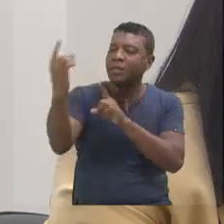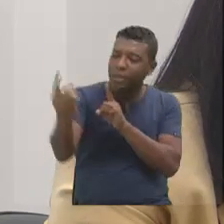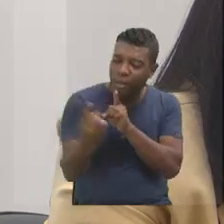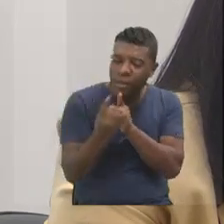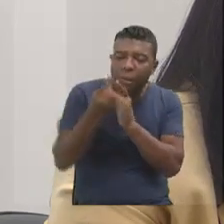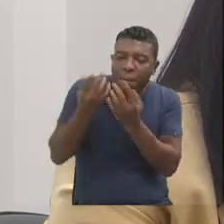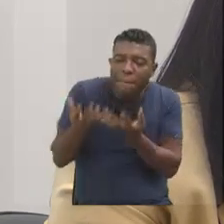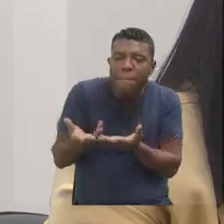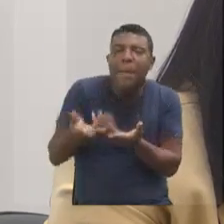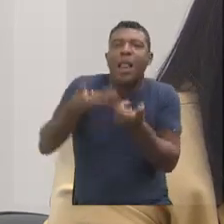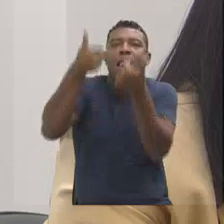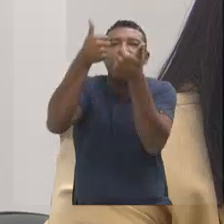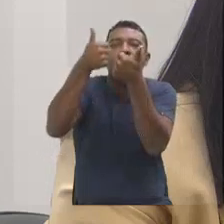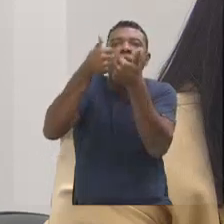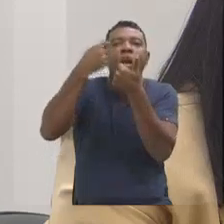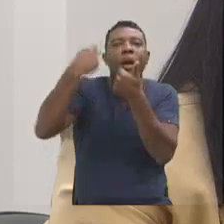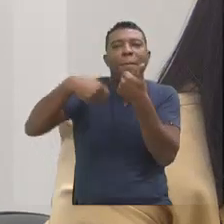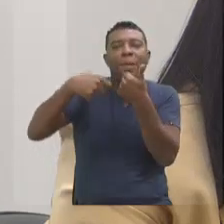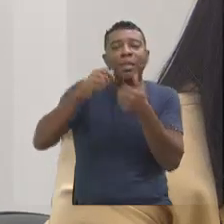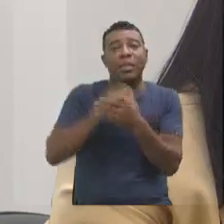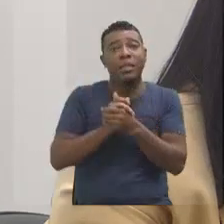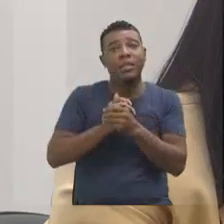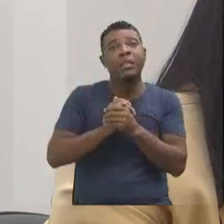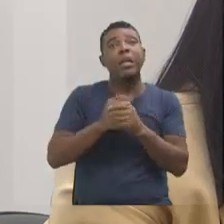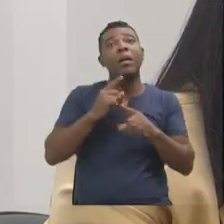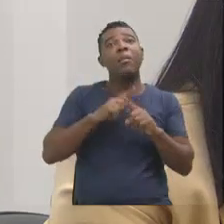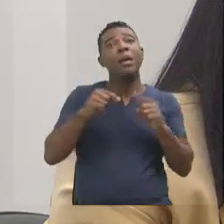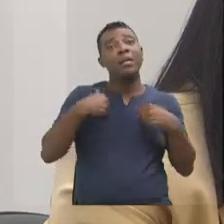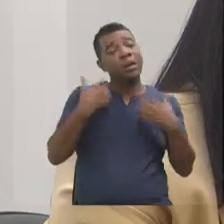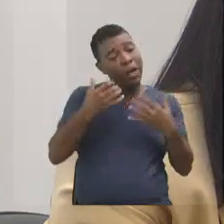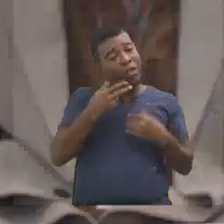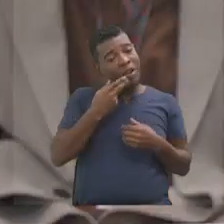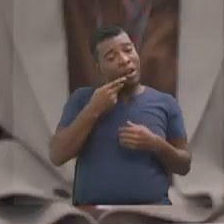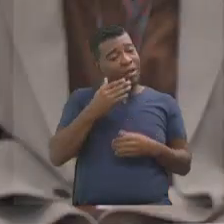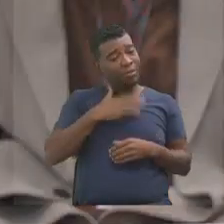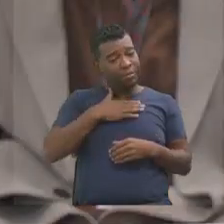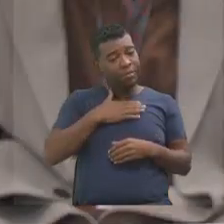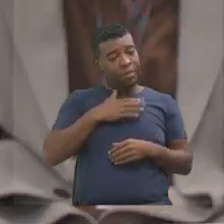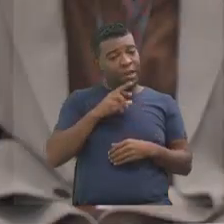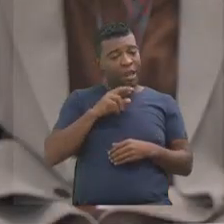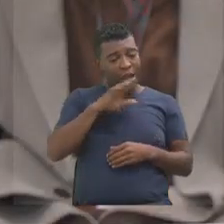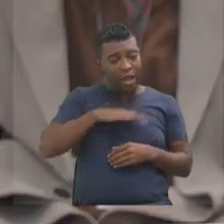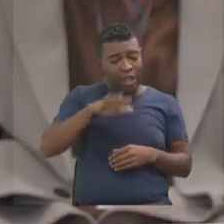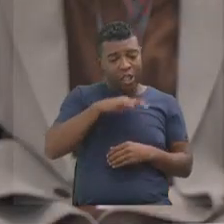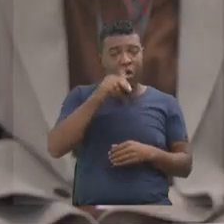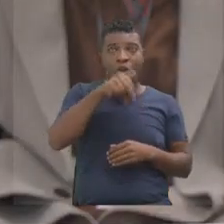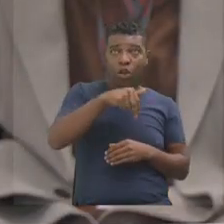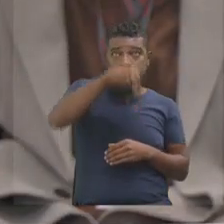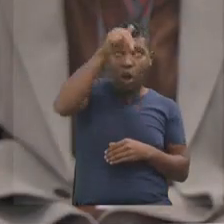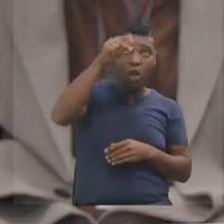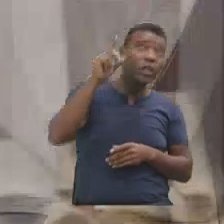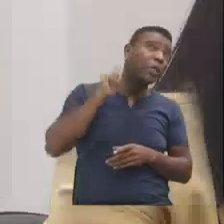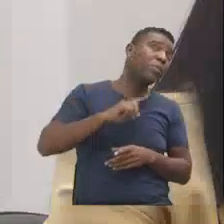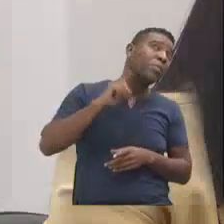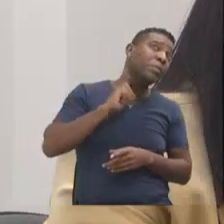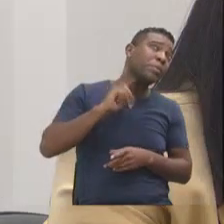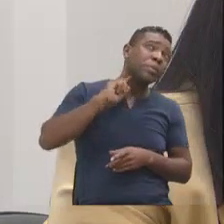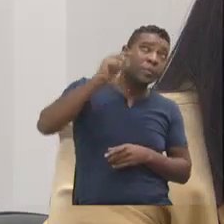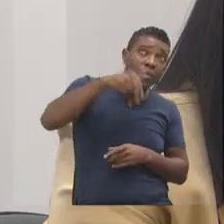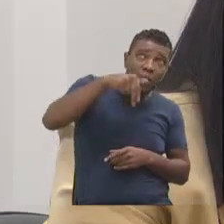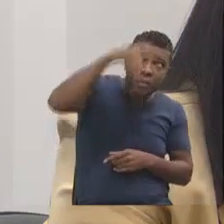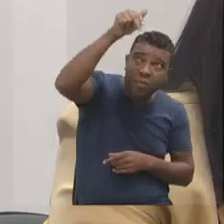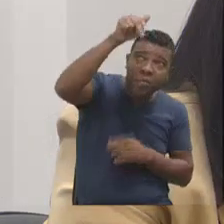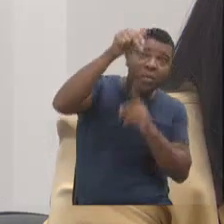de cada uma das cidades Mas quero falar da minha região do extremo norte de Minas do norte de Minas que é muito importante